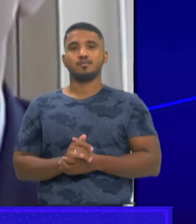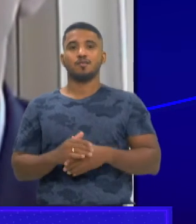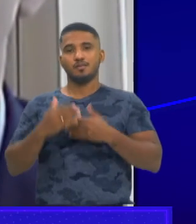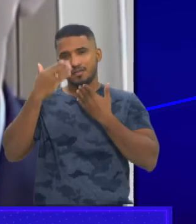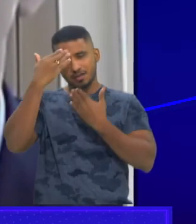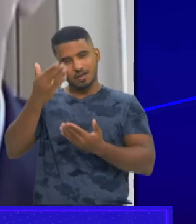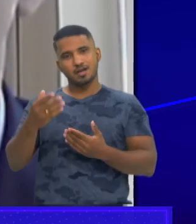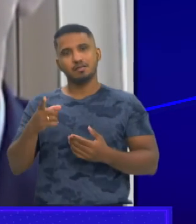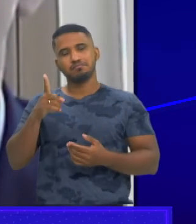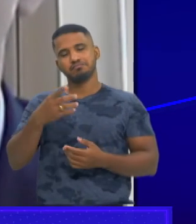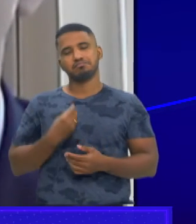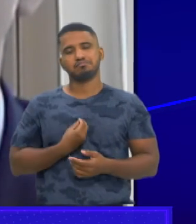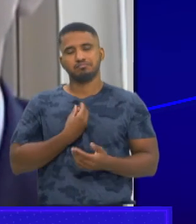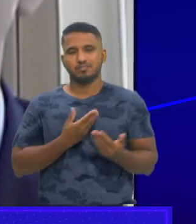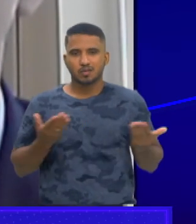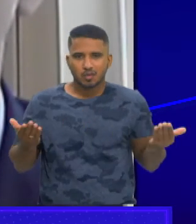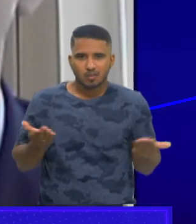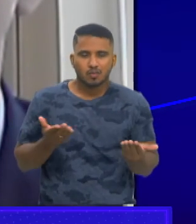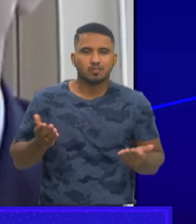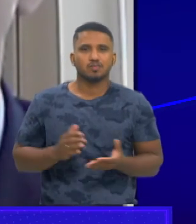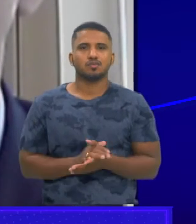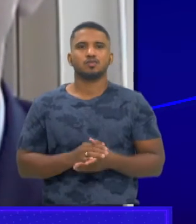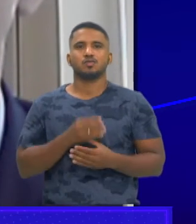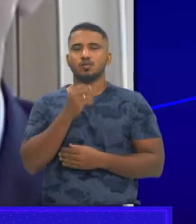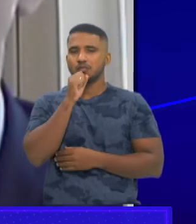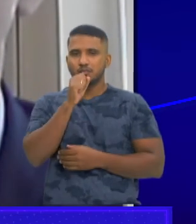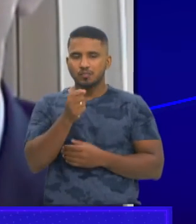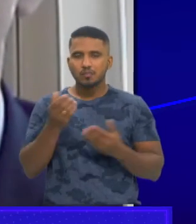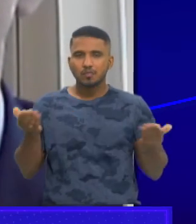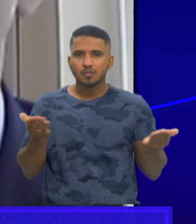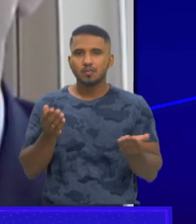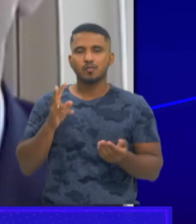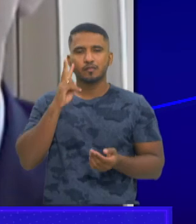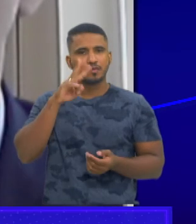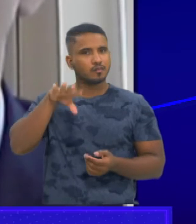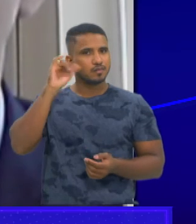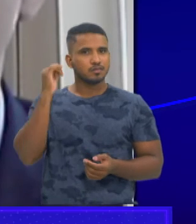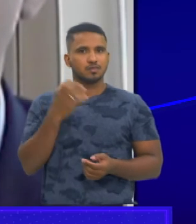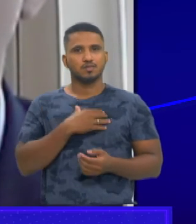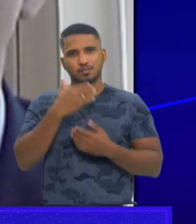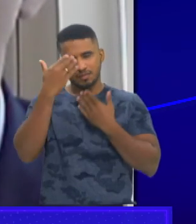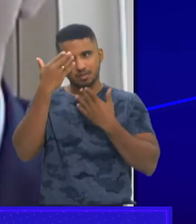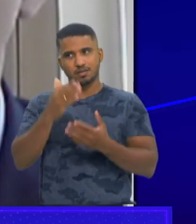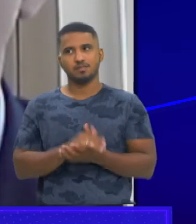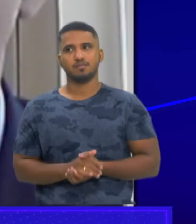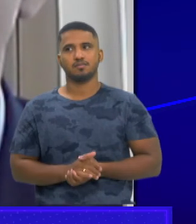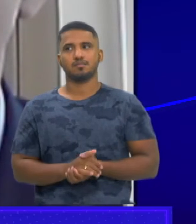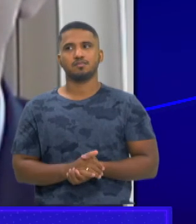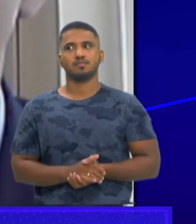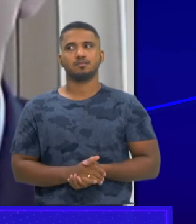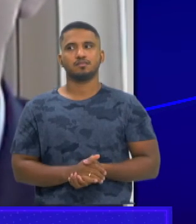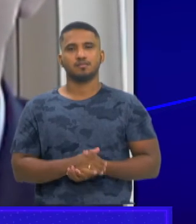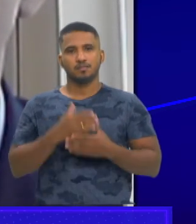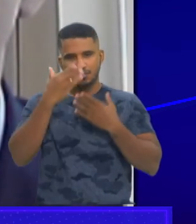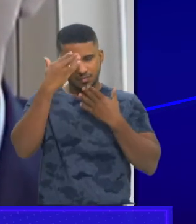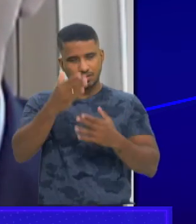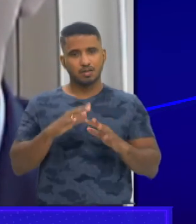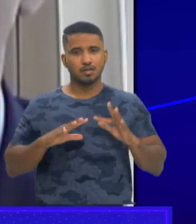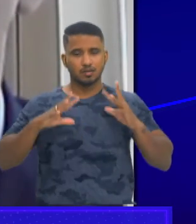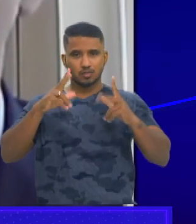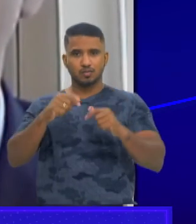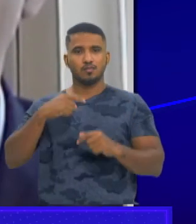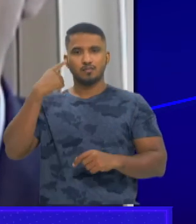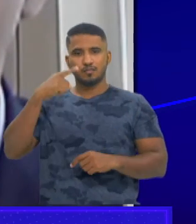sua presença aqui como entrevistado no Ver Ouvir Sentir. Obrigado. Obrigado ao senhor e Chico, a todos os advogados da